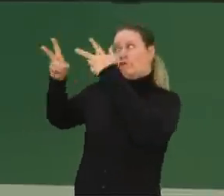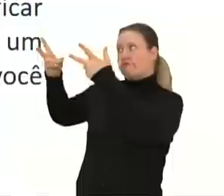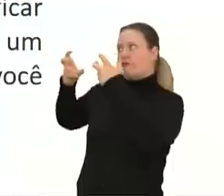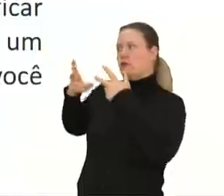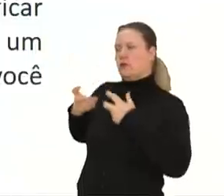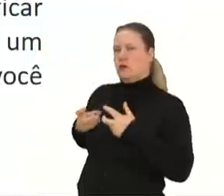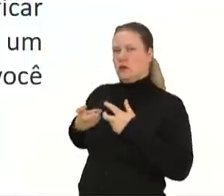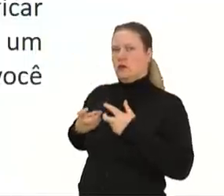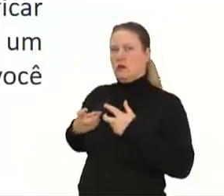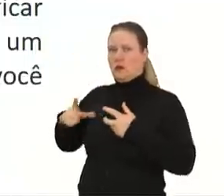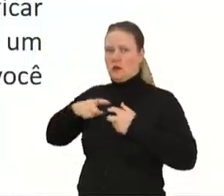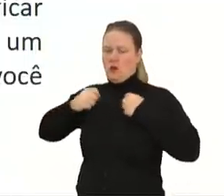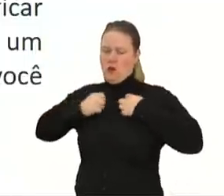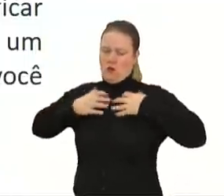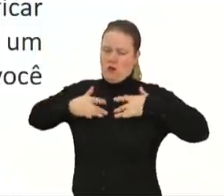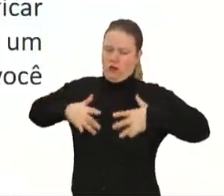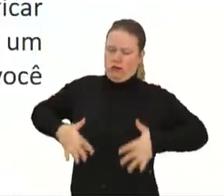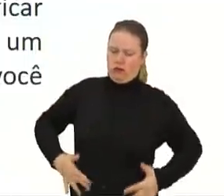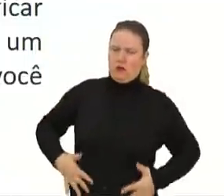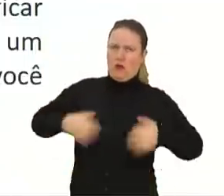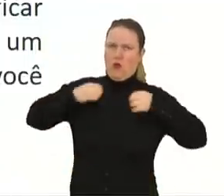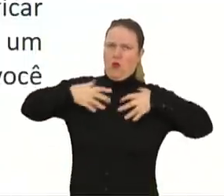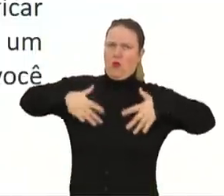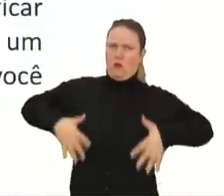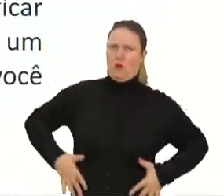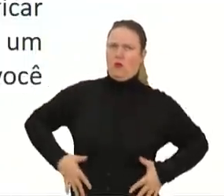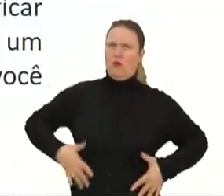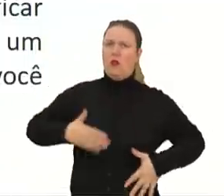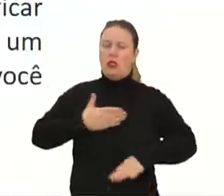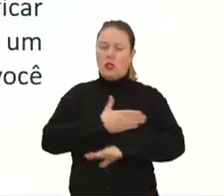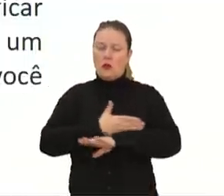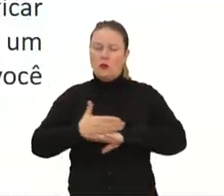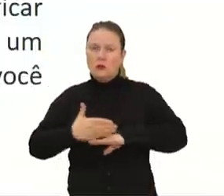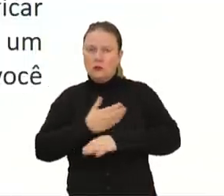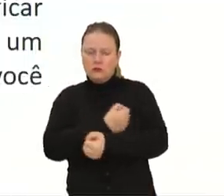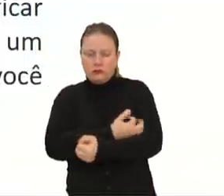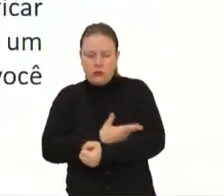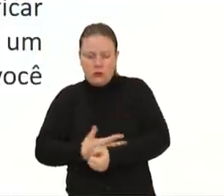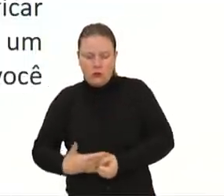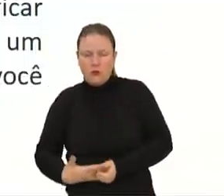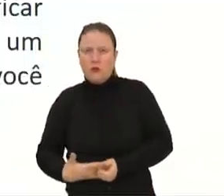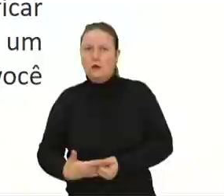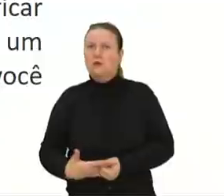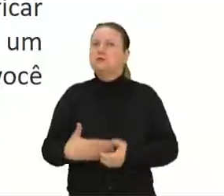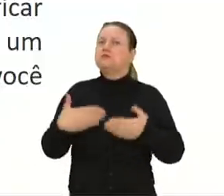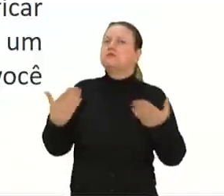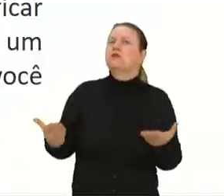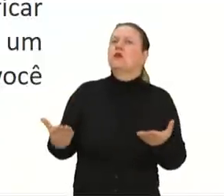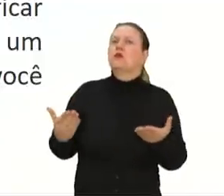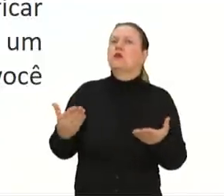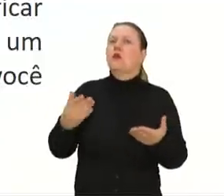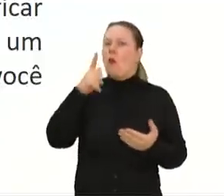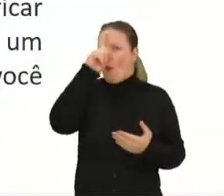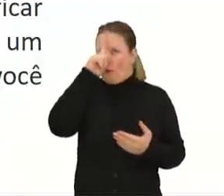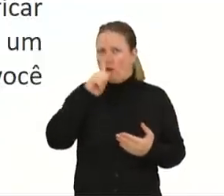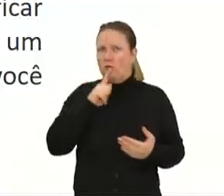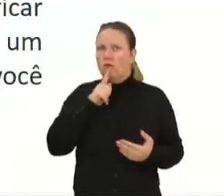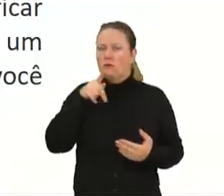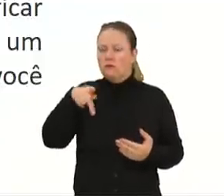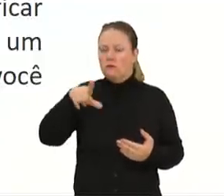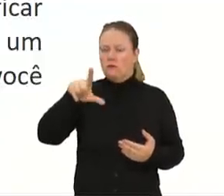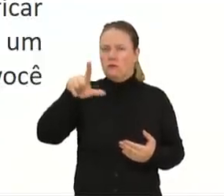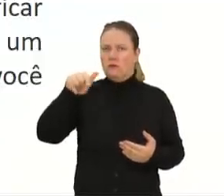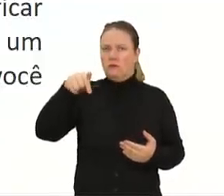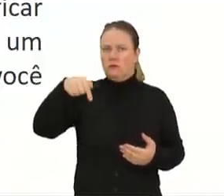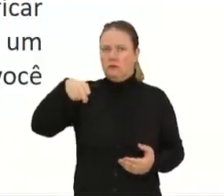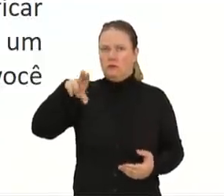problema nas hemácias? Ele tem problema na hemoglobina? Ele tem problema nas plaquetas? Aonde que tá aí com